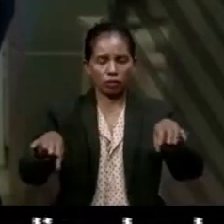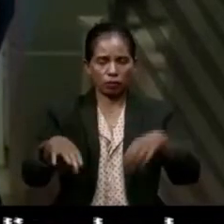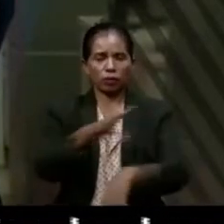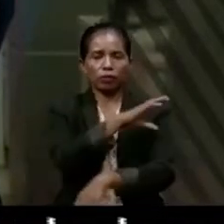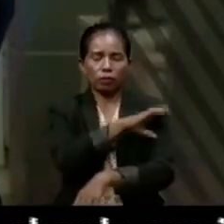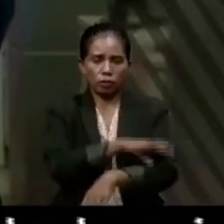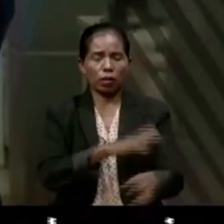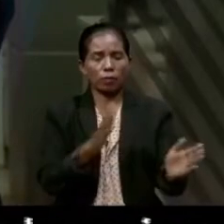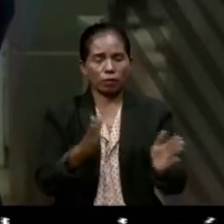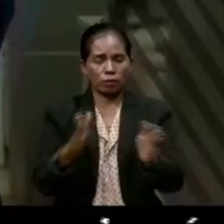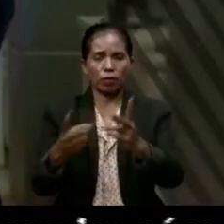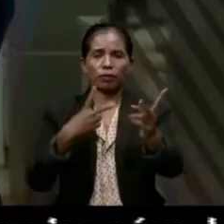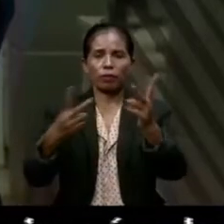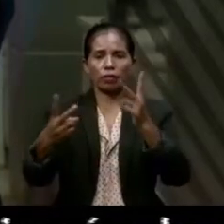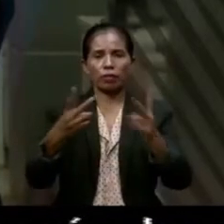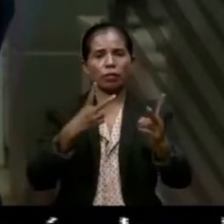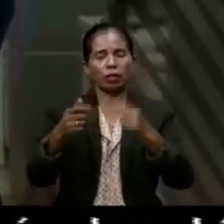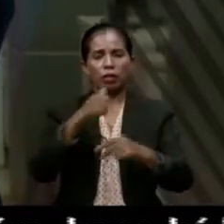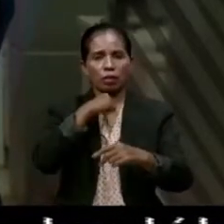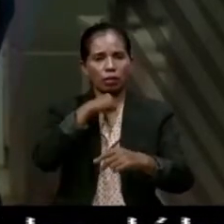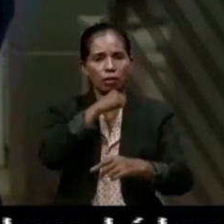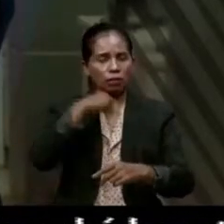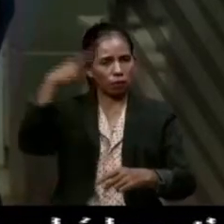Ba Preparação Visita Papa Francisco.